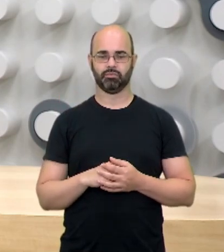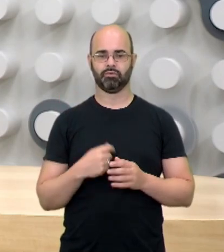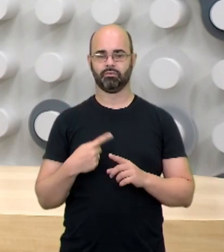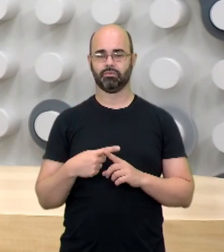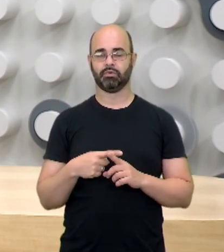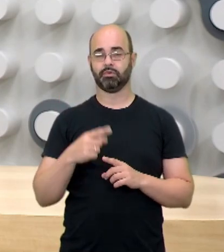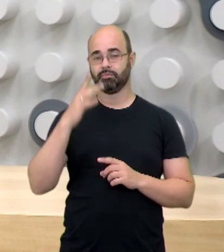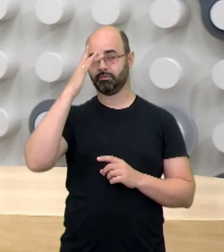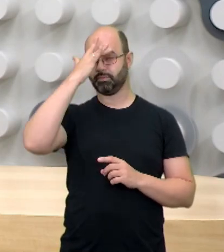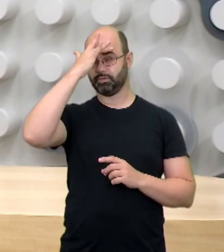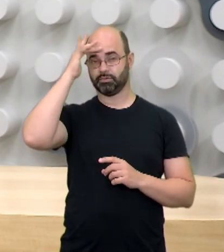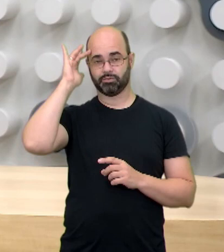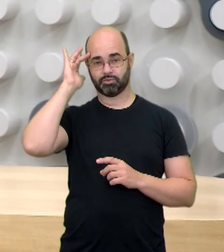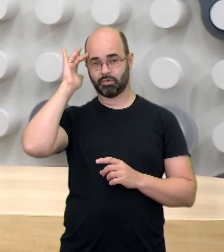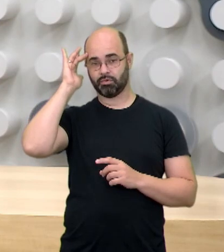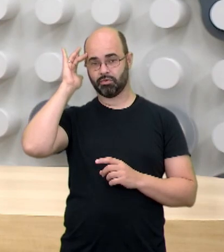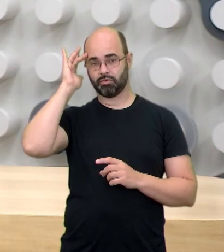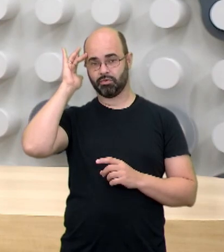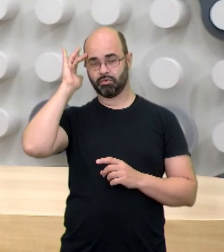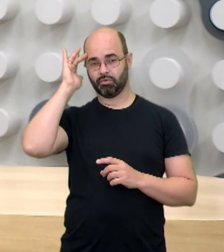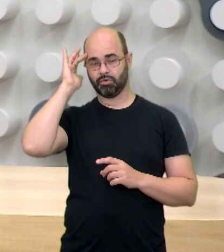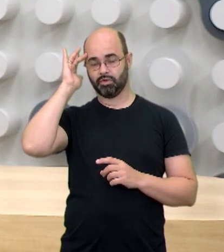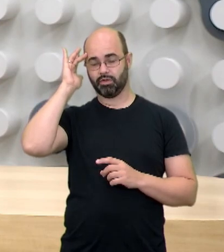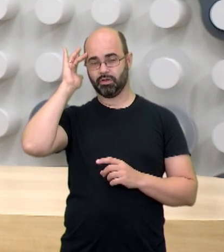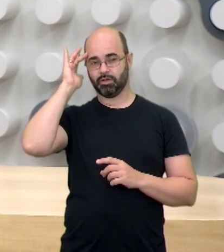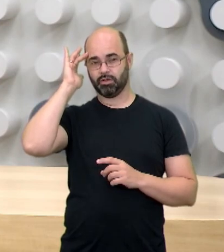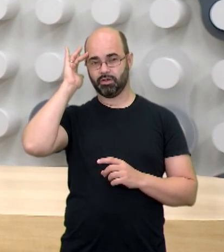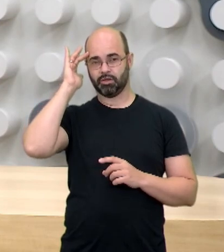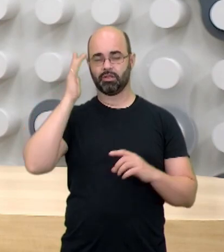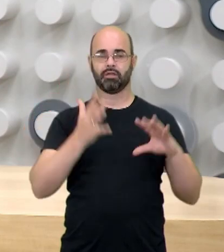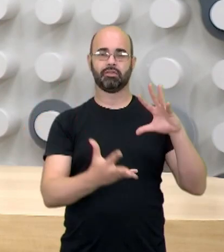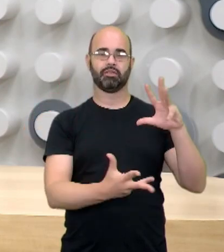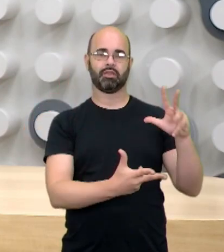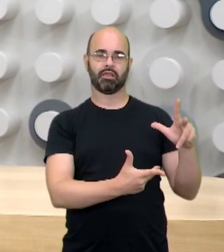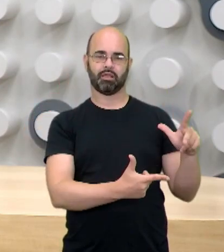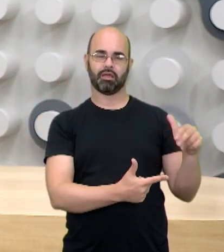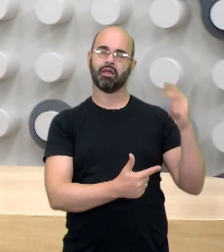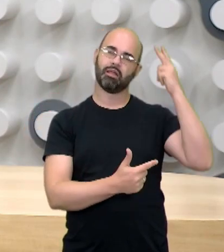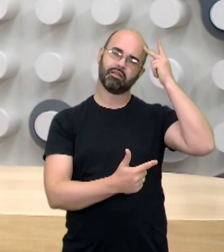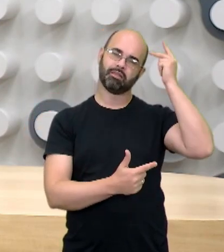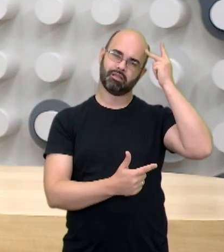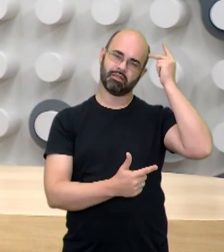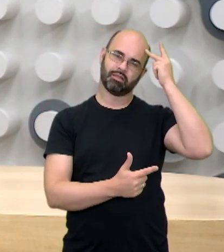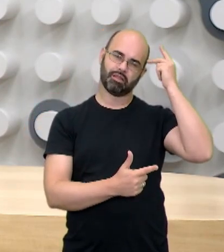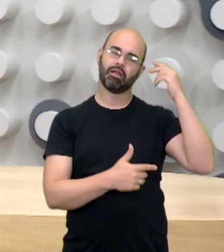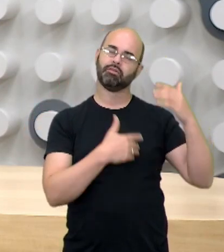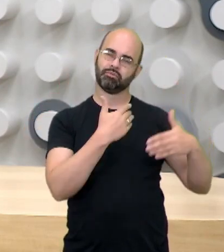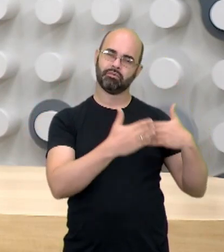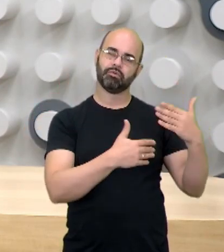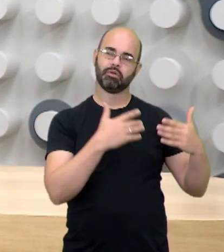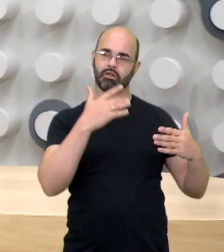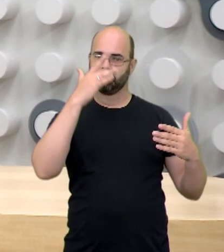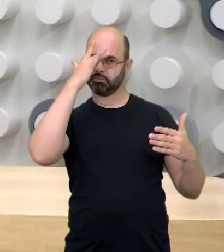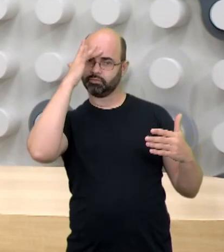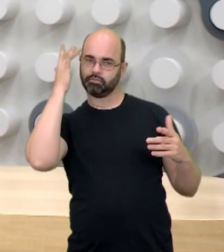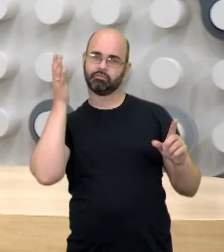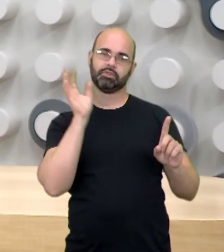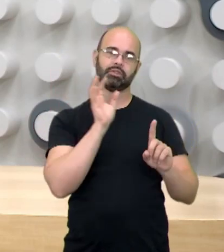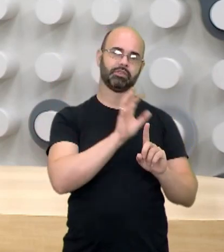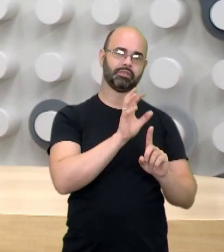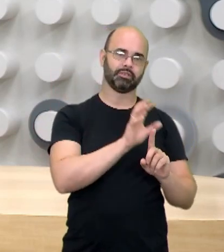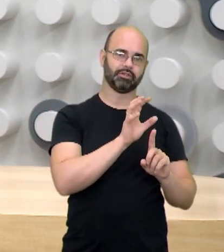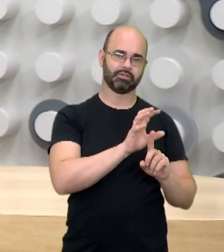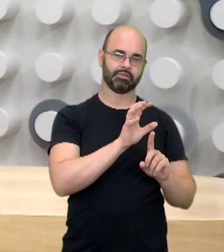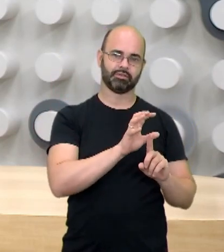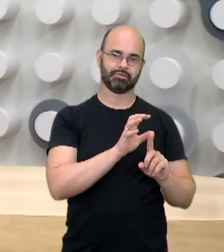humano, né, na realidade, interferindo, né, nos processos naturais do nosso planeta, né, e é o que